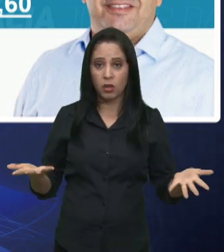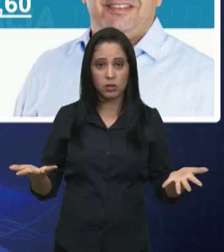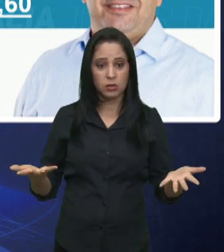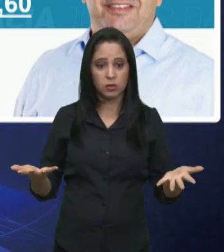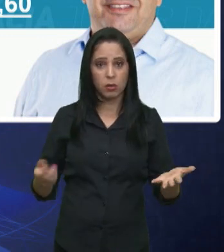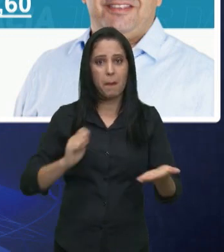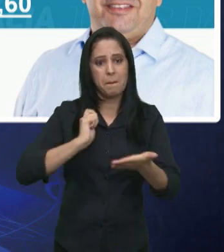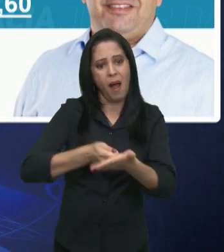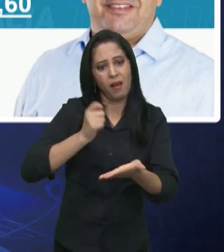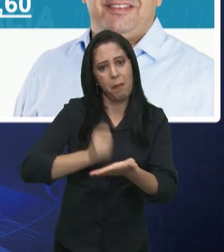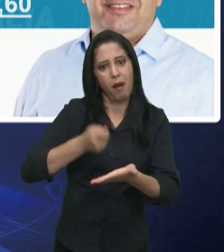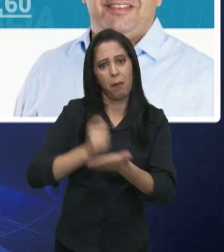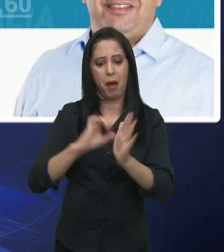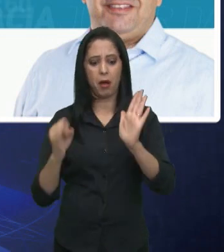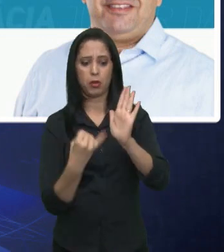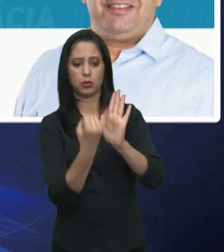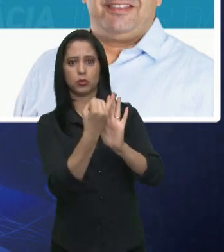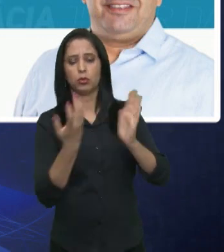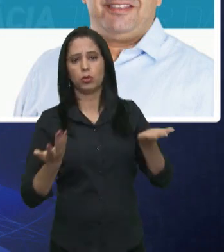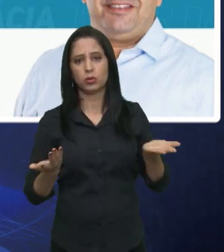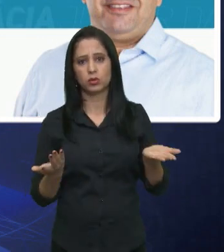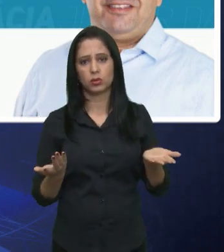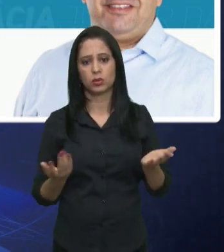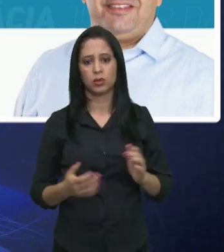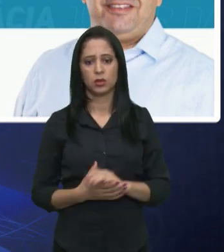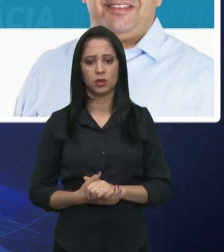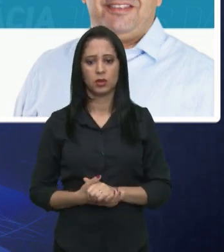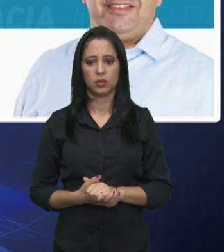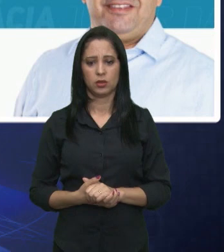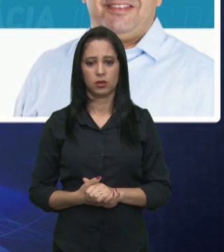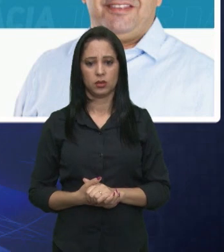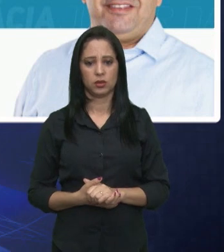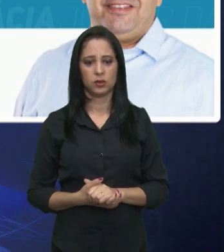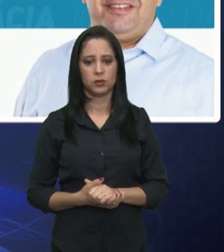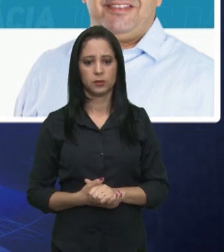pagando juro. O próximo, por favor.